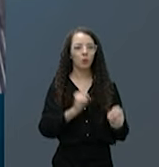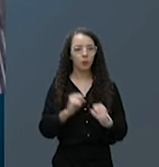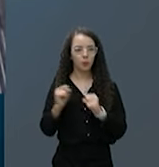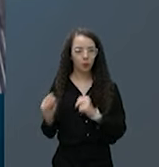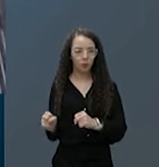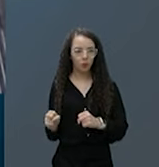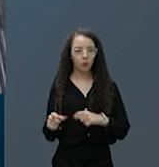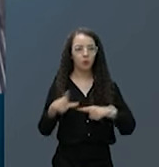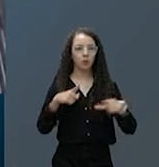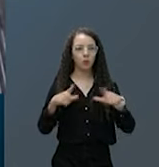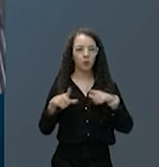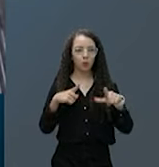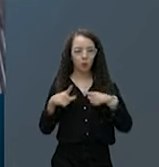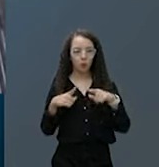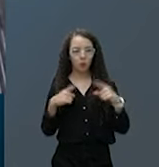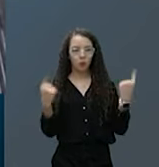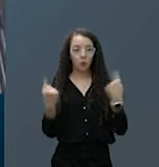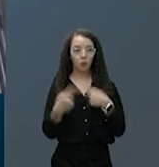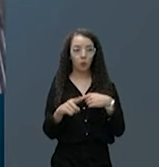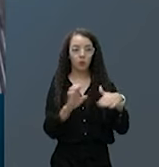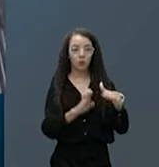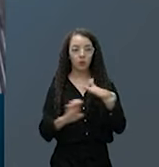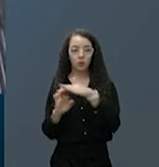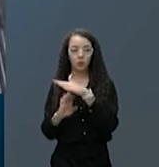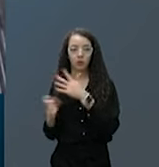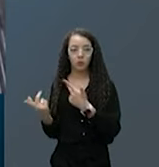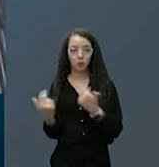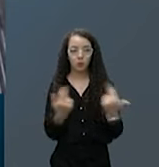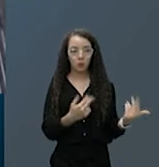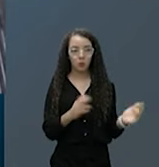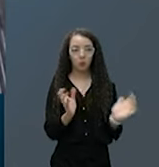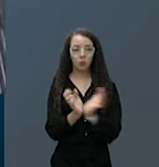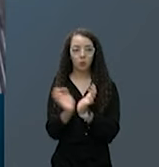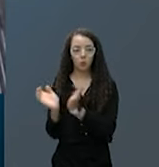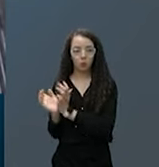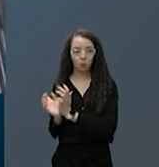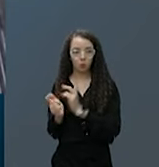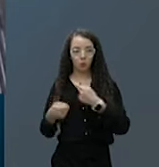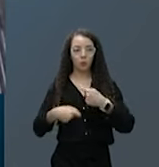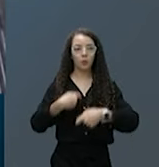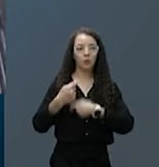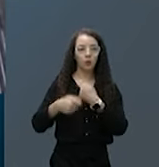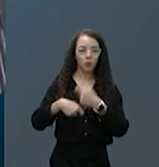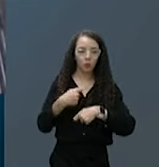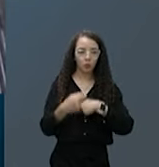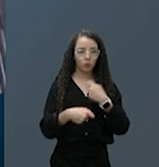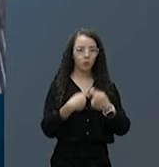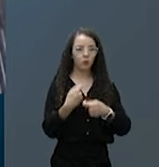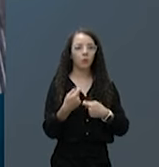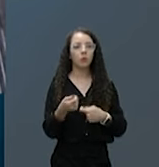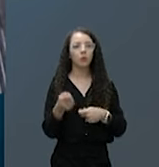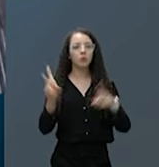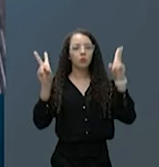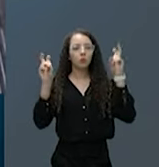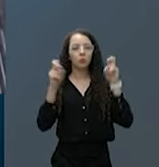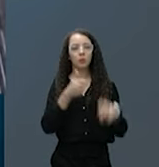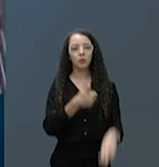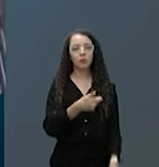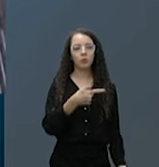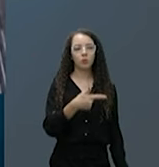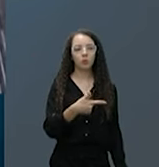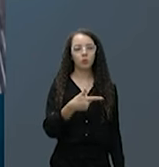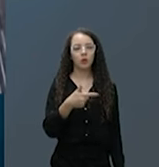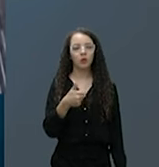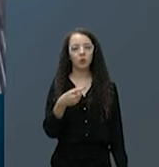grupo econômico, da recuperanda, repercussão geral reconhecida, tema 1232, recurso